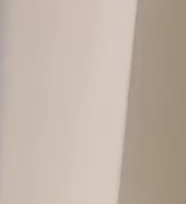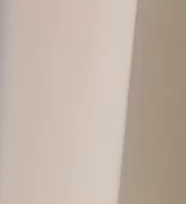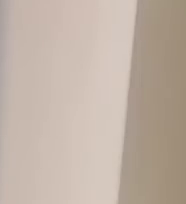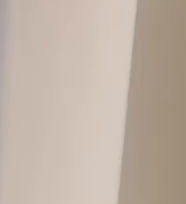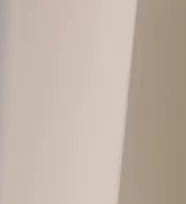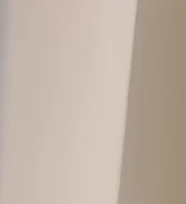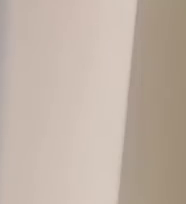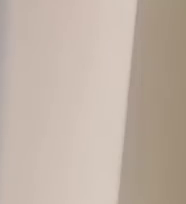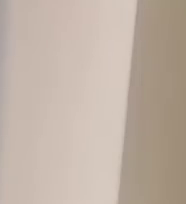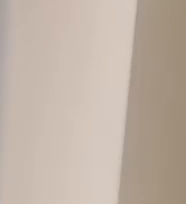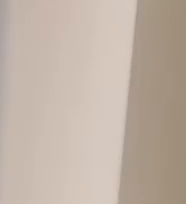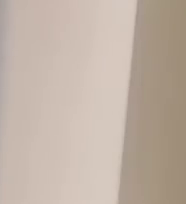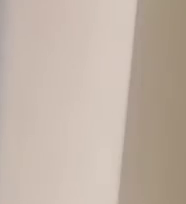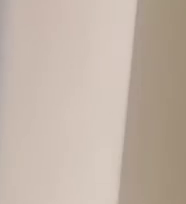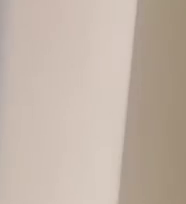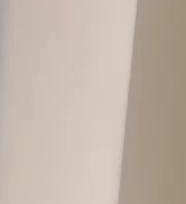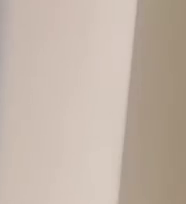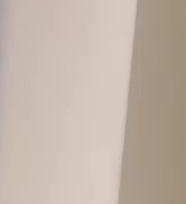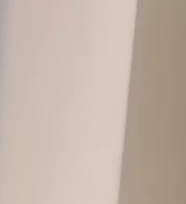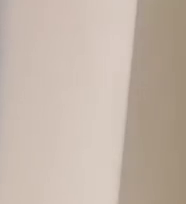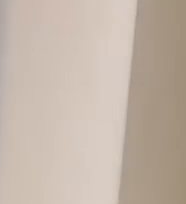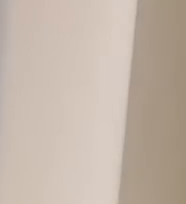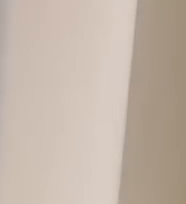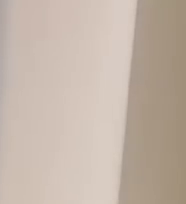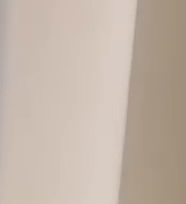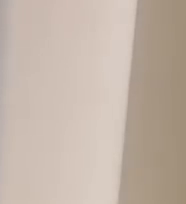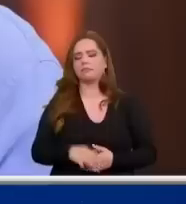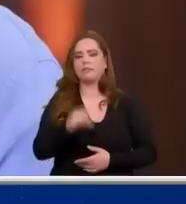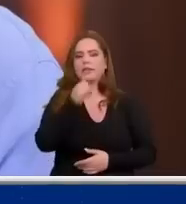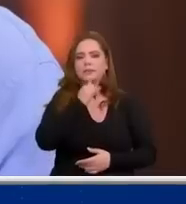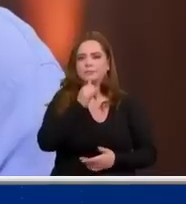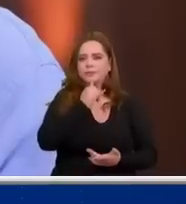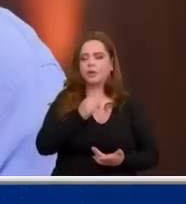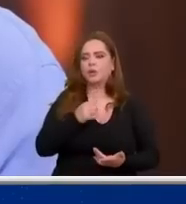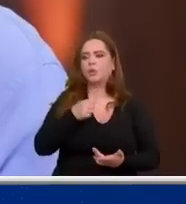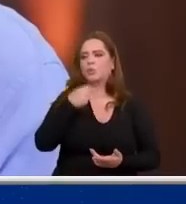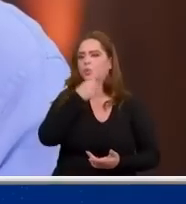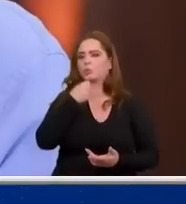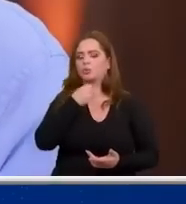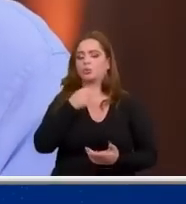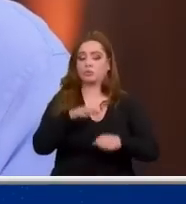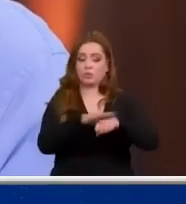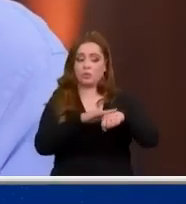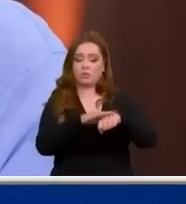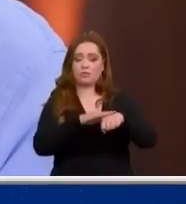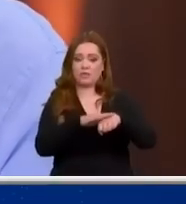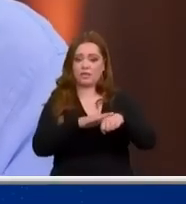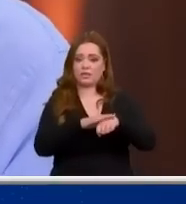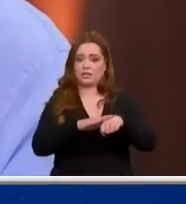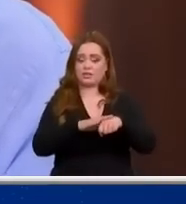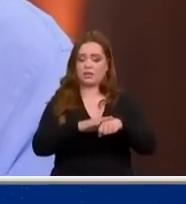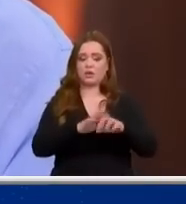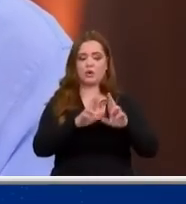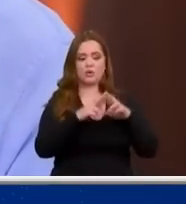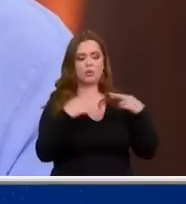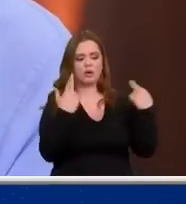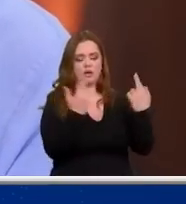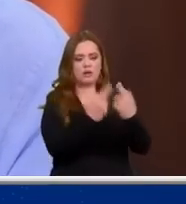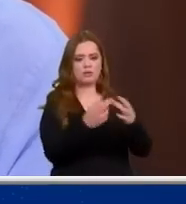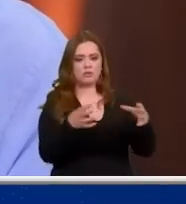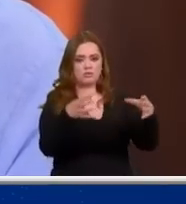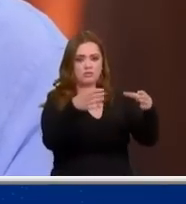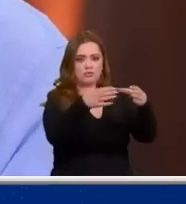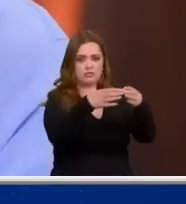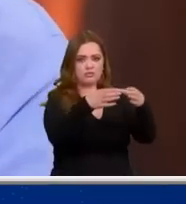do asfalto por onde a gente circula o governo cuida de muito pouco daquilo que